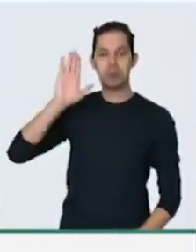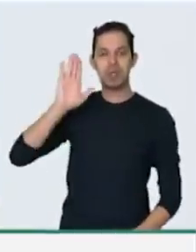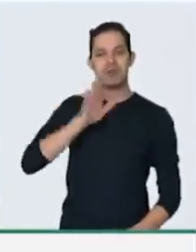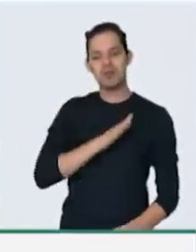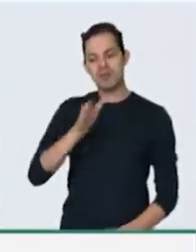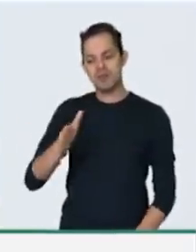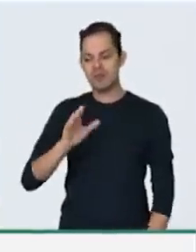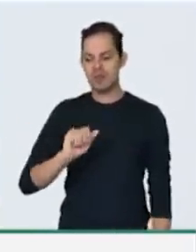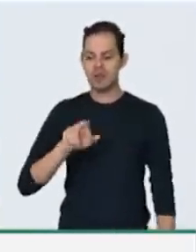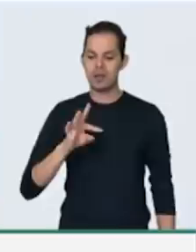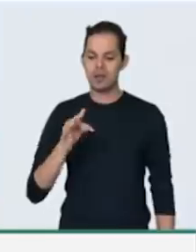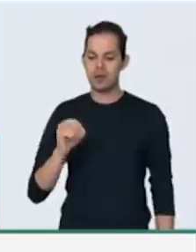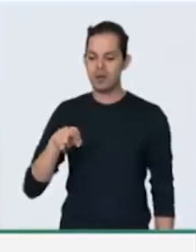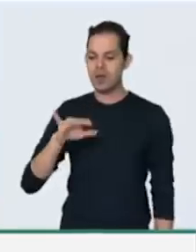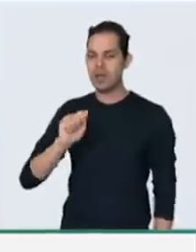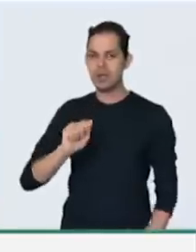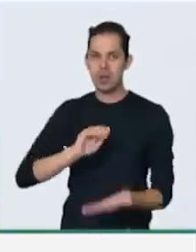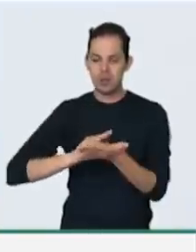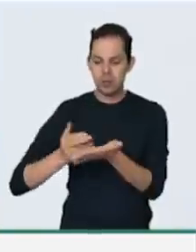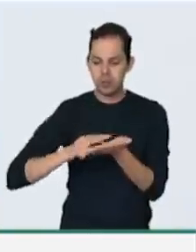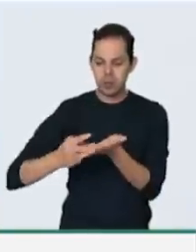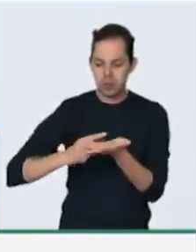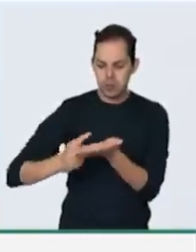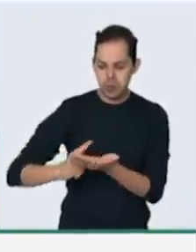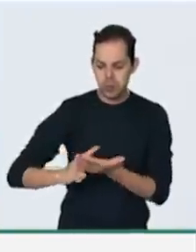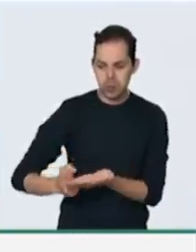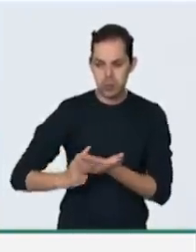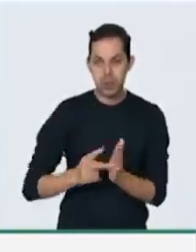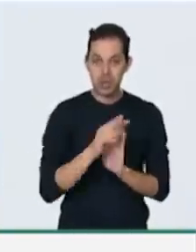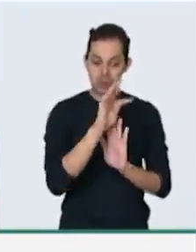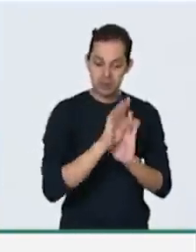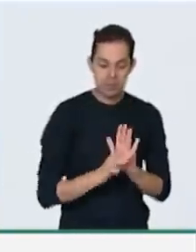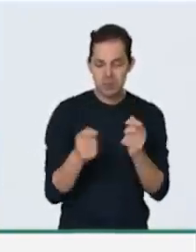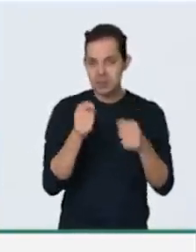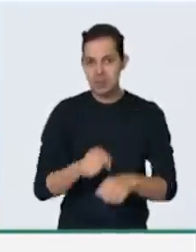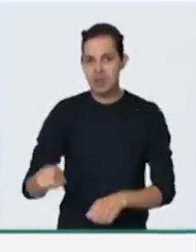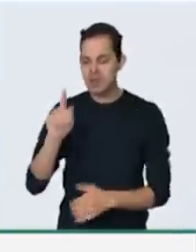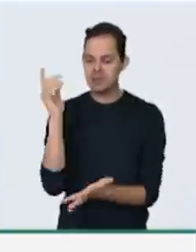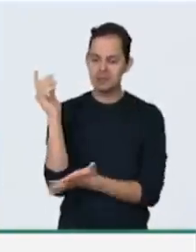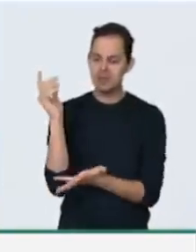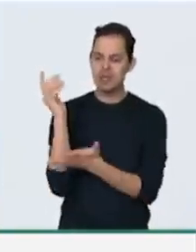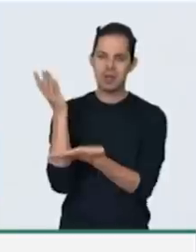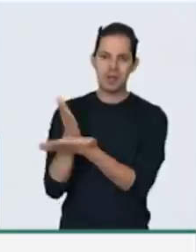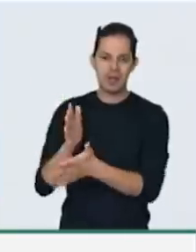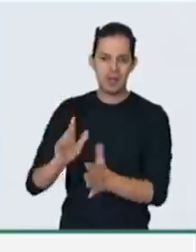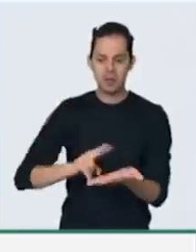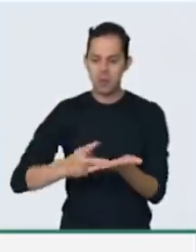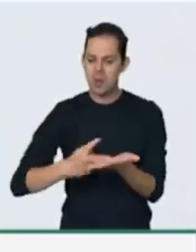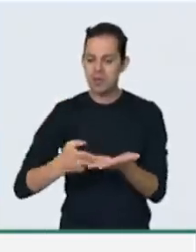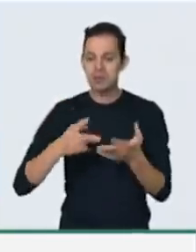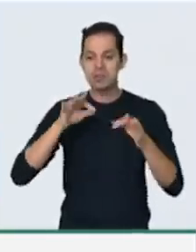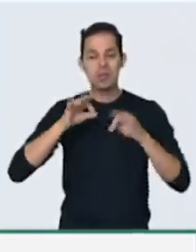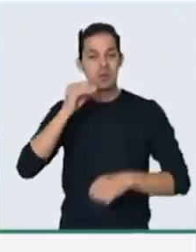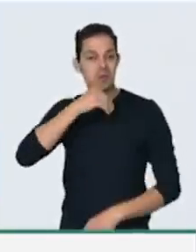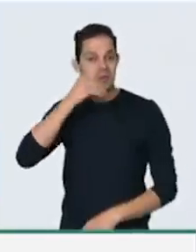faz a tradução, o sujeito jura que está traduzindo aquilo de acordo com o texto que está escrito. Não, a gente desburocratiza o processo para ter uma tradução simples, para não precisar